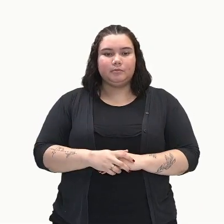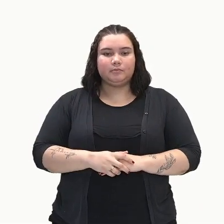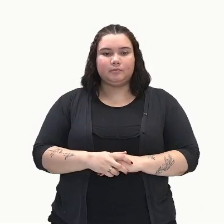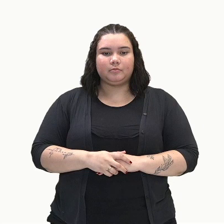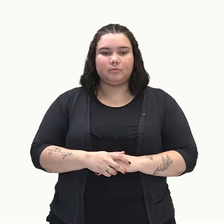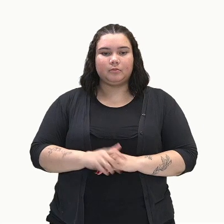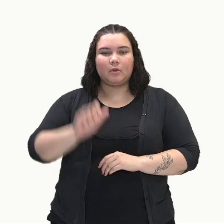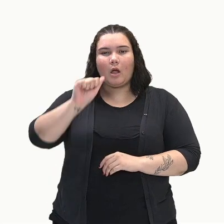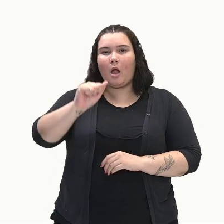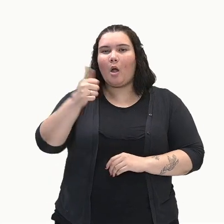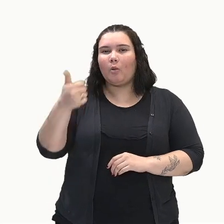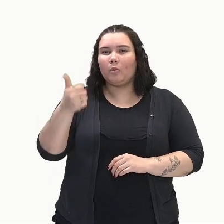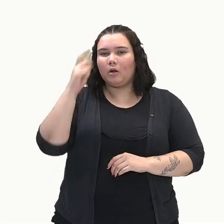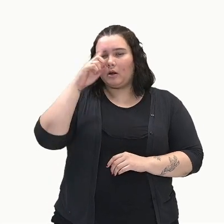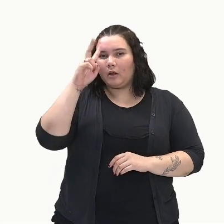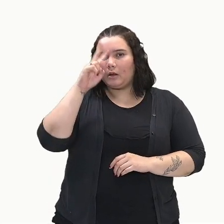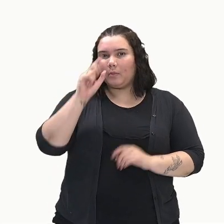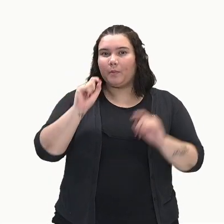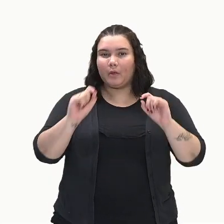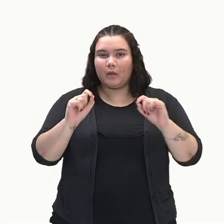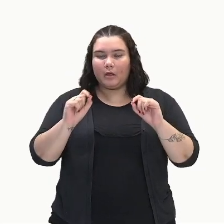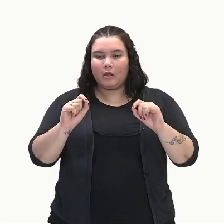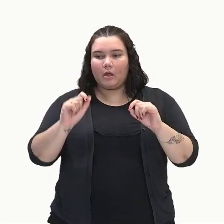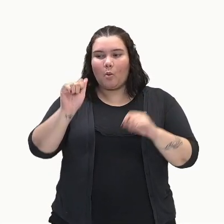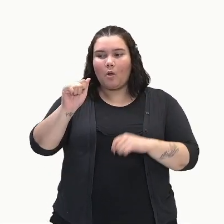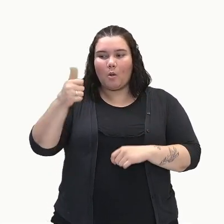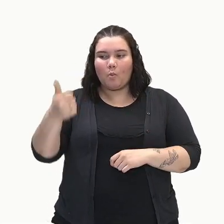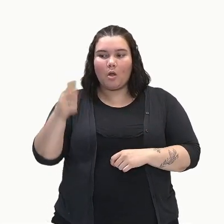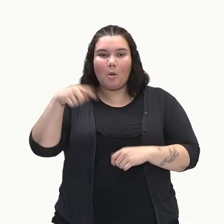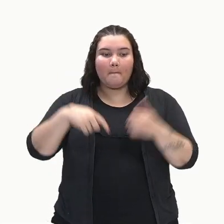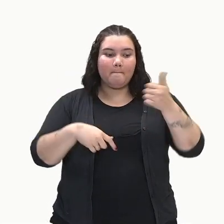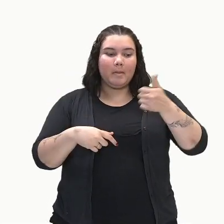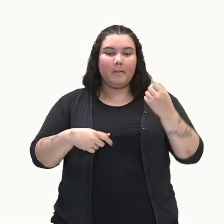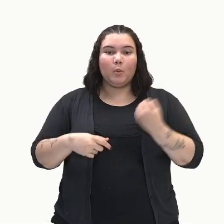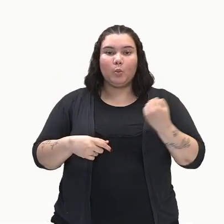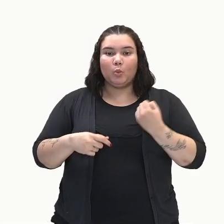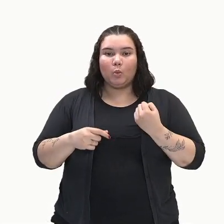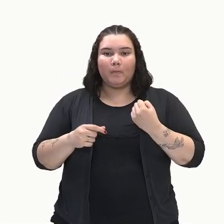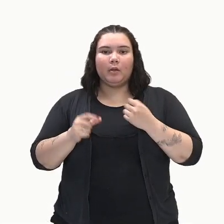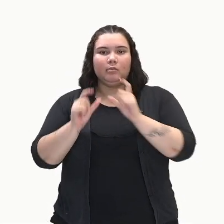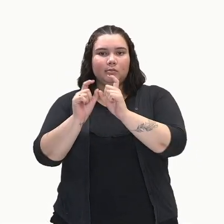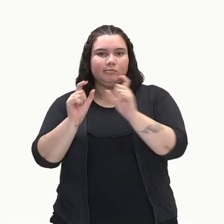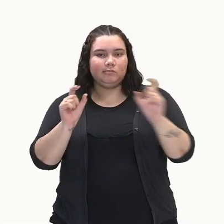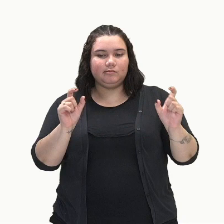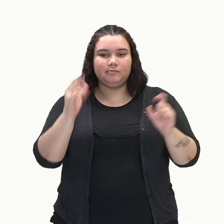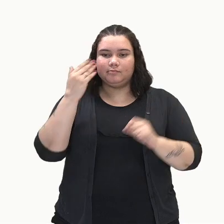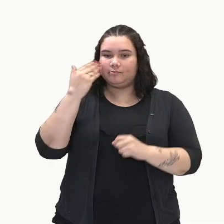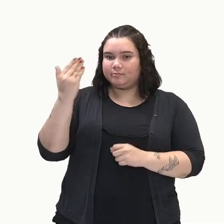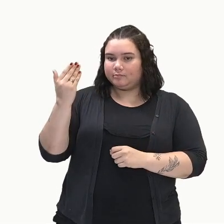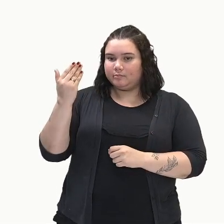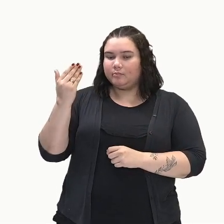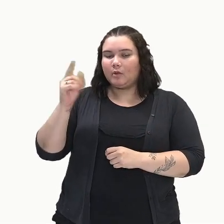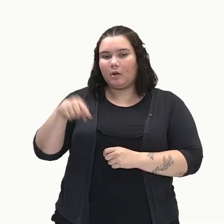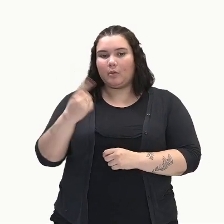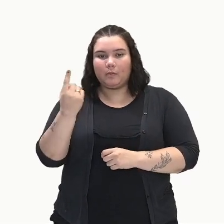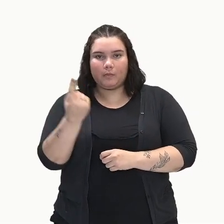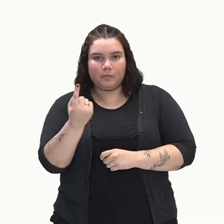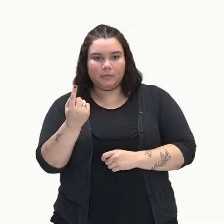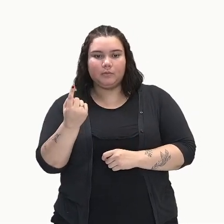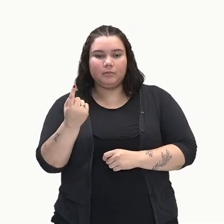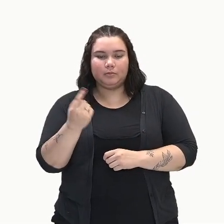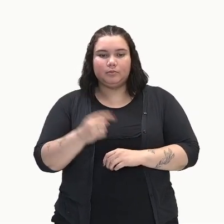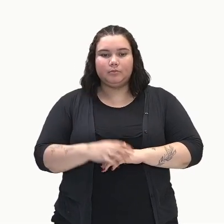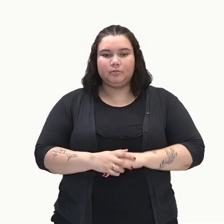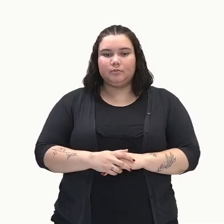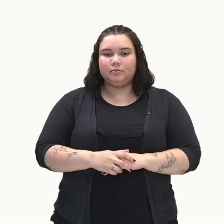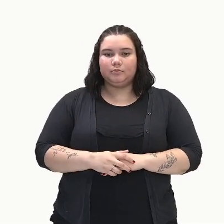a 1. Quem é A1? A1 é o primeiro termo da minha sequência, que coincidentemente é 1. Então, no lugar